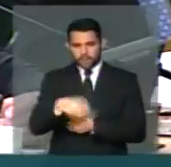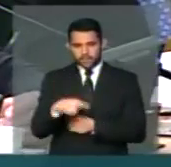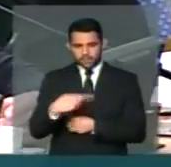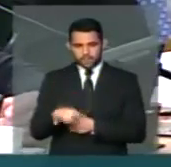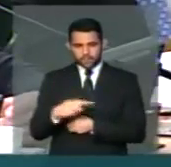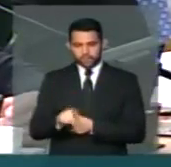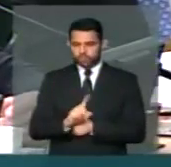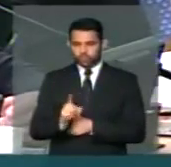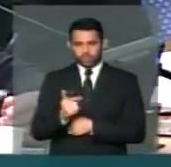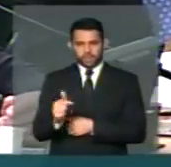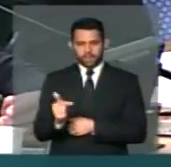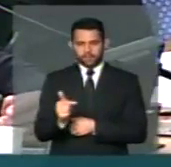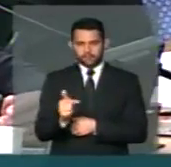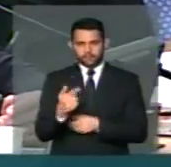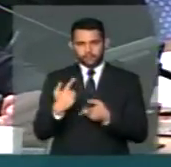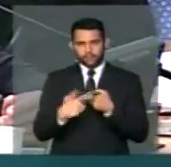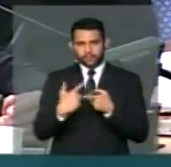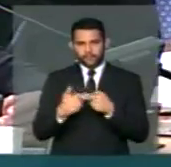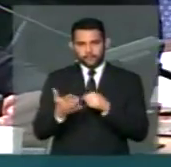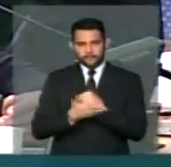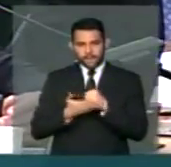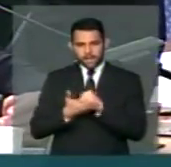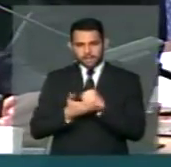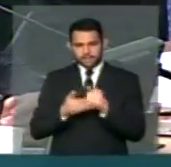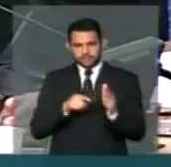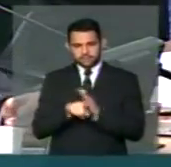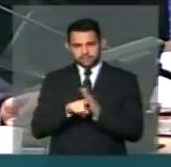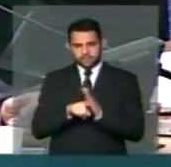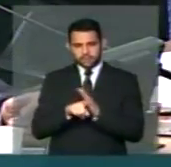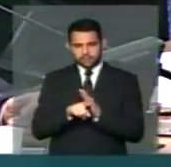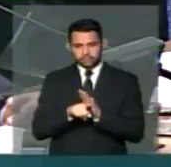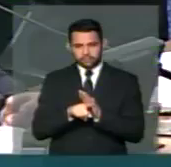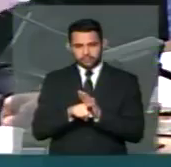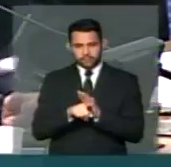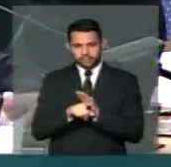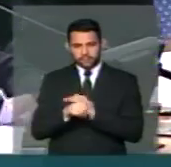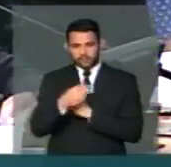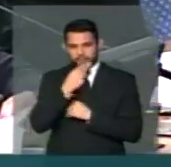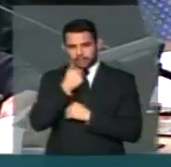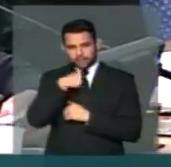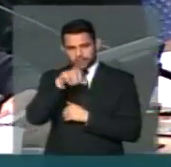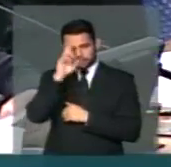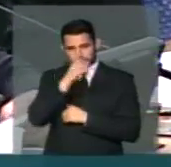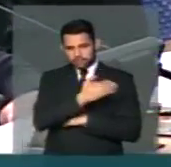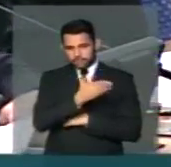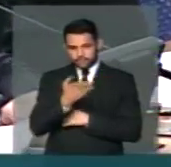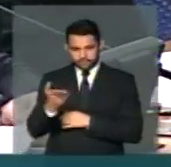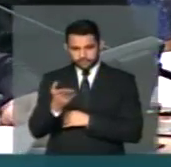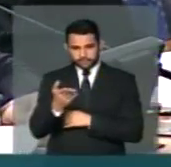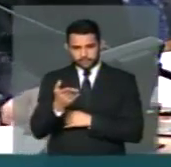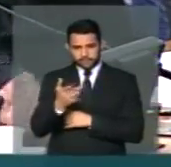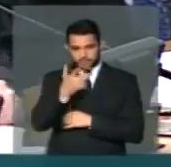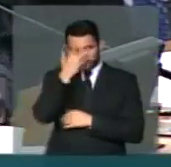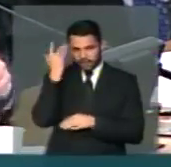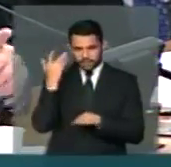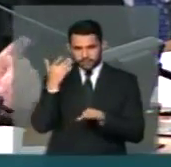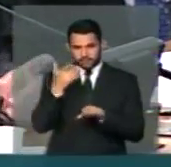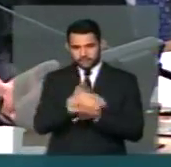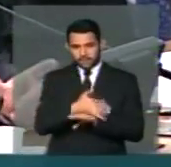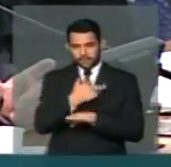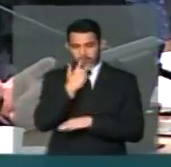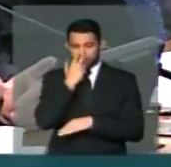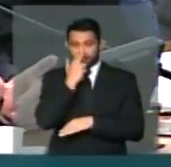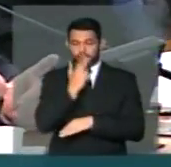outro. Porque eu fui fundamentar a busca para perguntar a esses senhores aqui, aqueles que vieram,